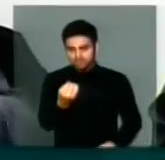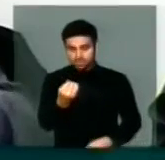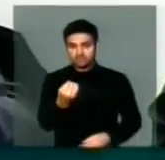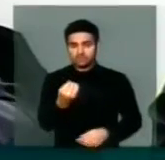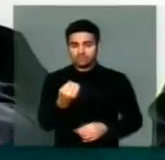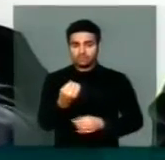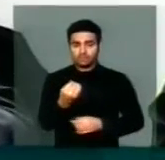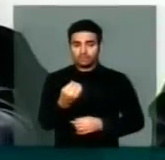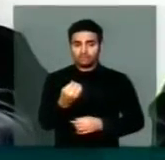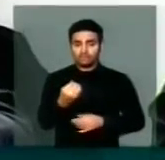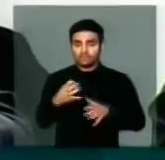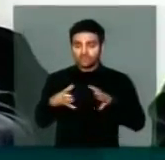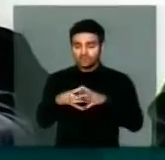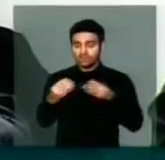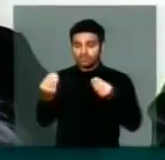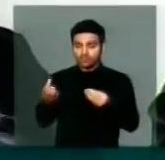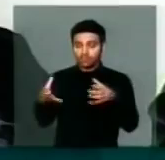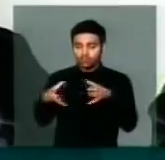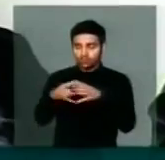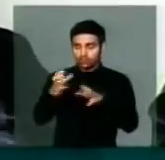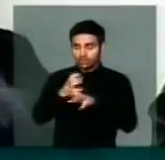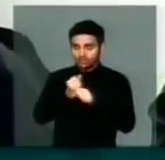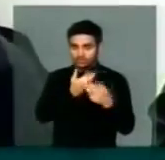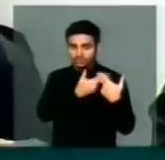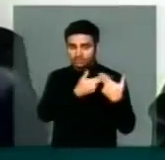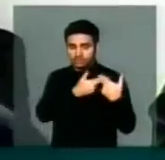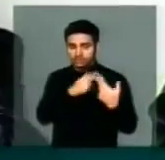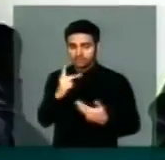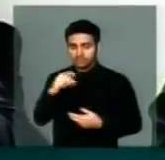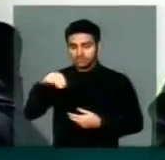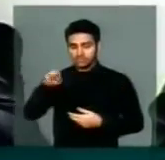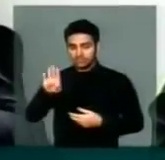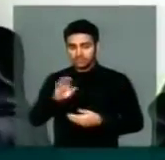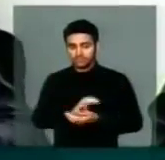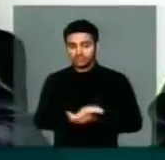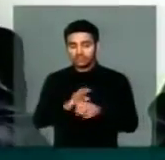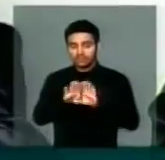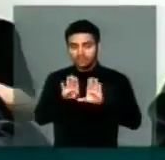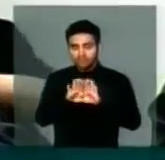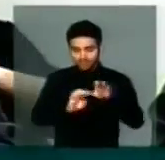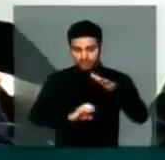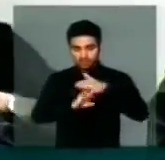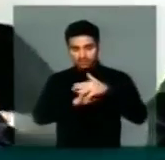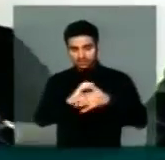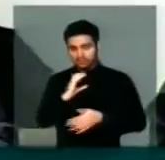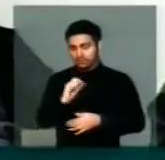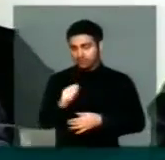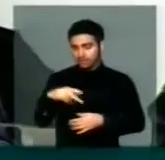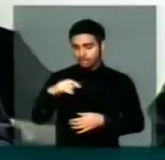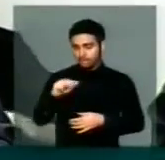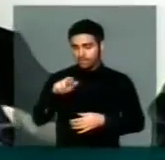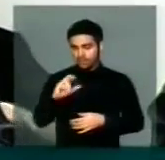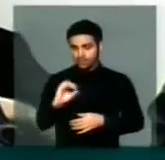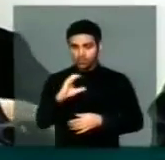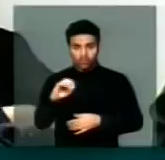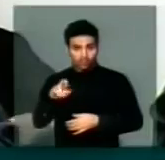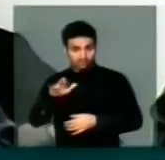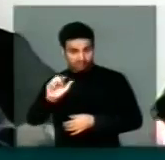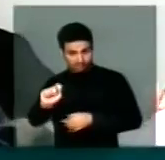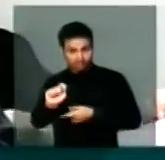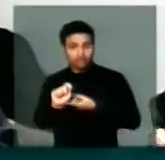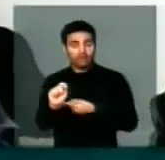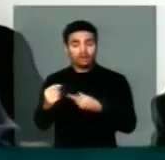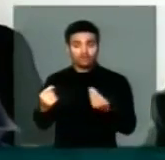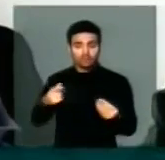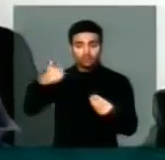R$1.860.100 ao Comitê Financeiro do PMDB. Além disso, a empresa Camargo Corrêa, em 2 de setembro de 2010,